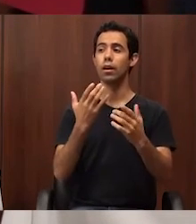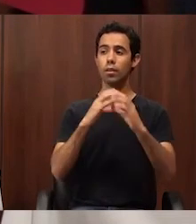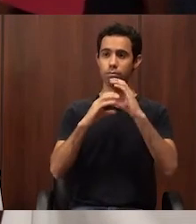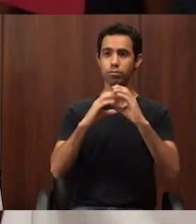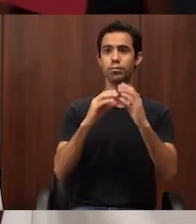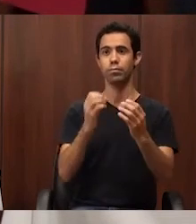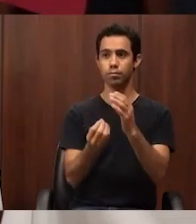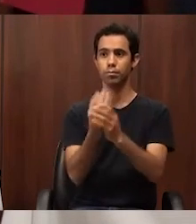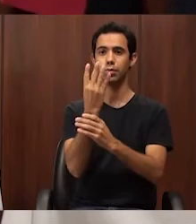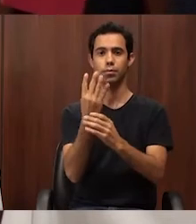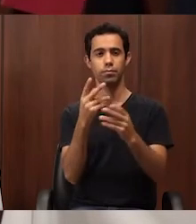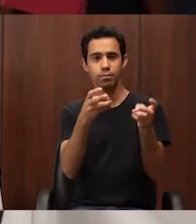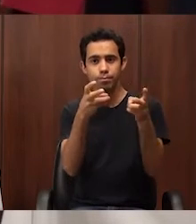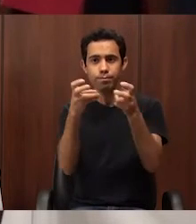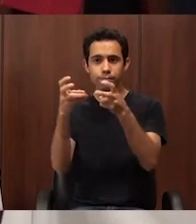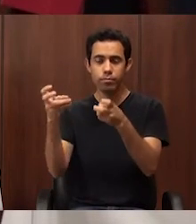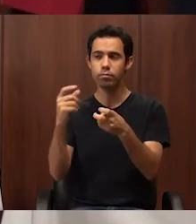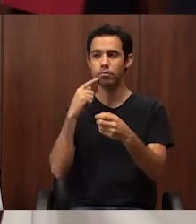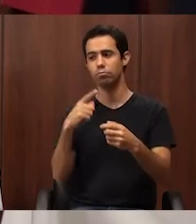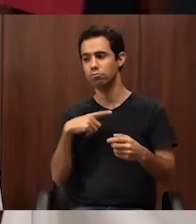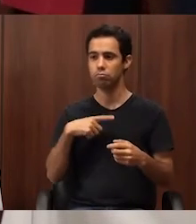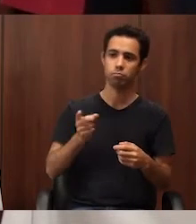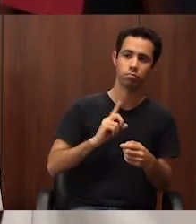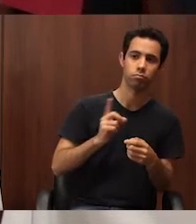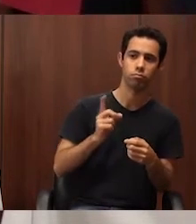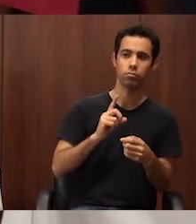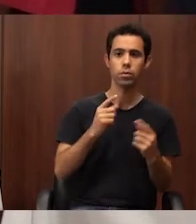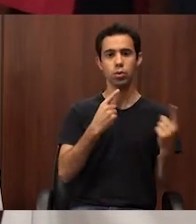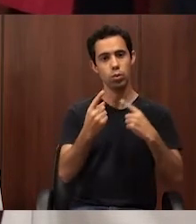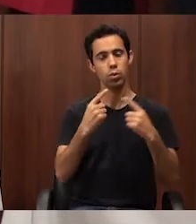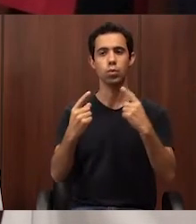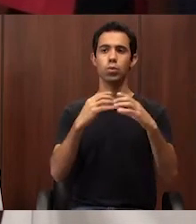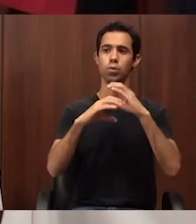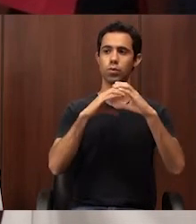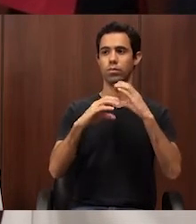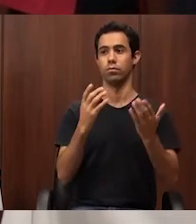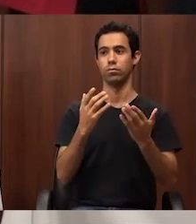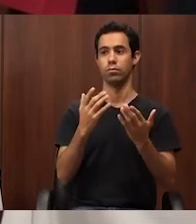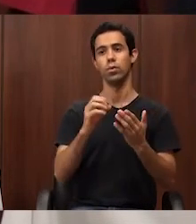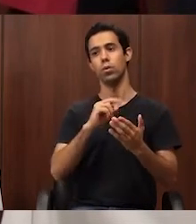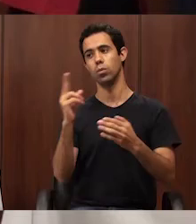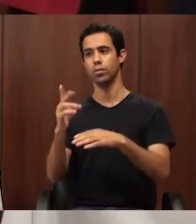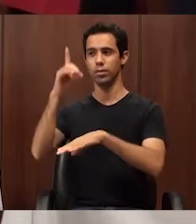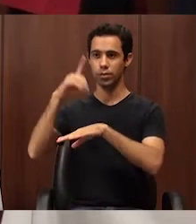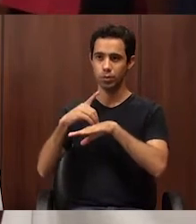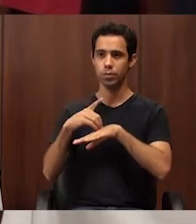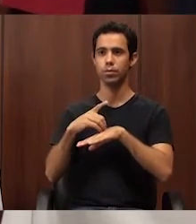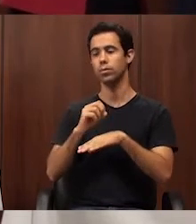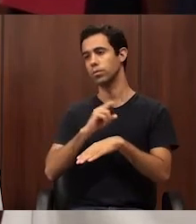conseguiria perceber efetivamente se está havendo um ruído de comunicação nas diretorias ou